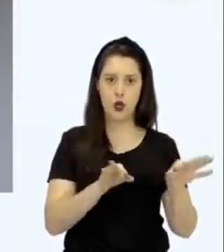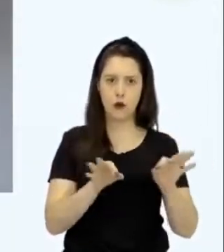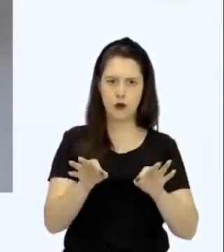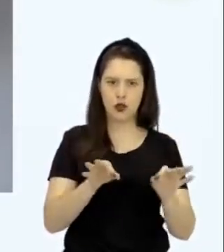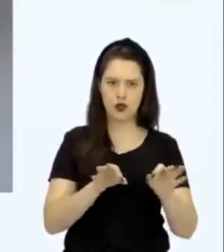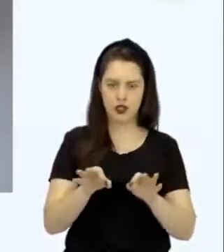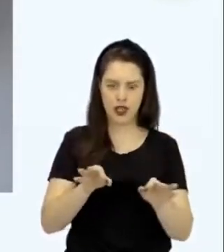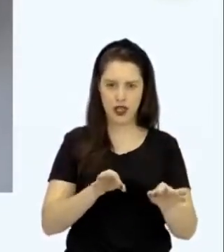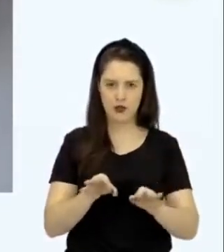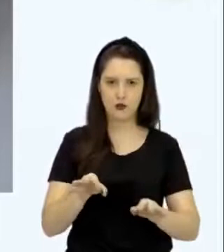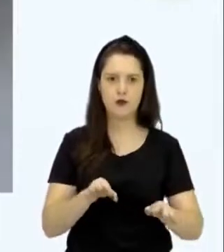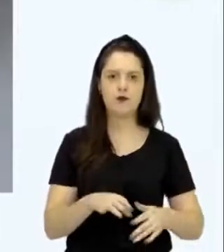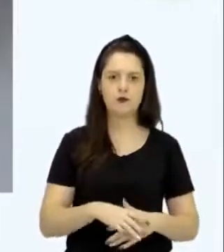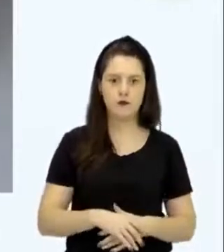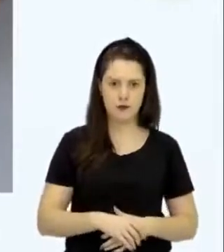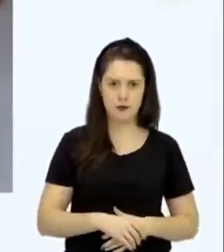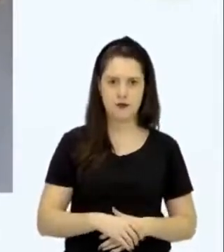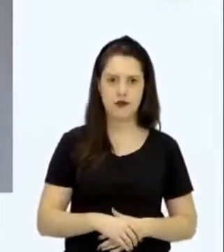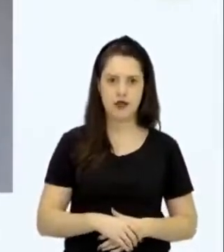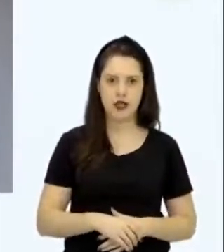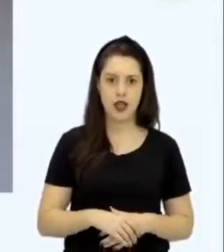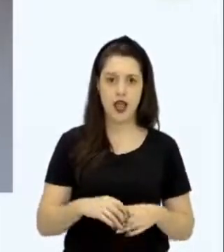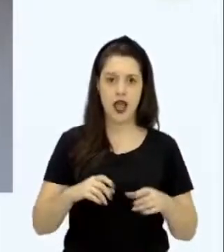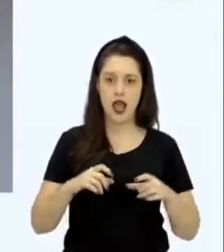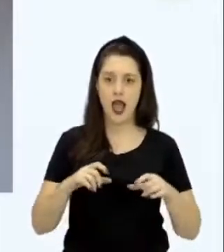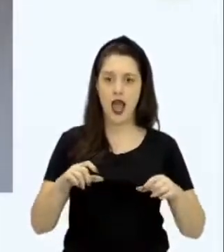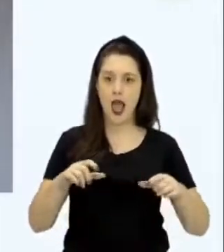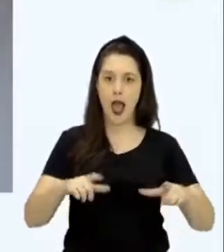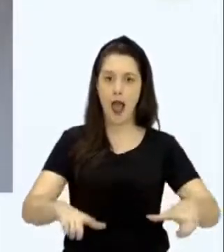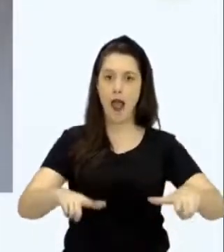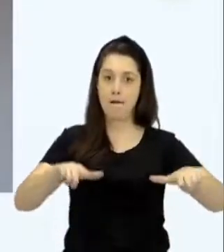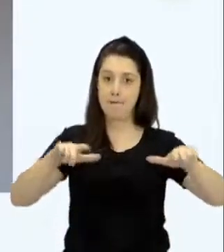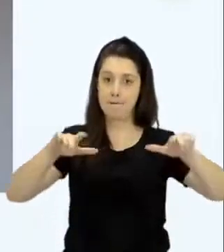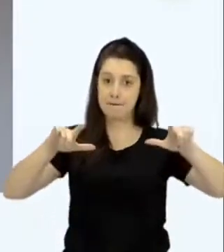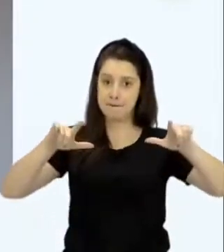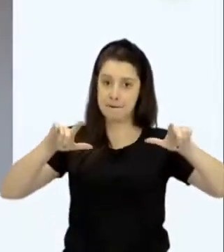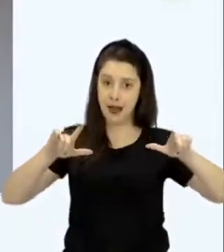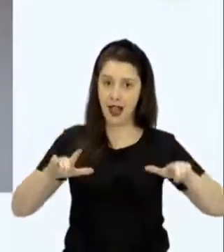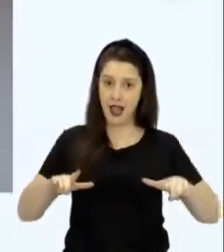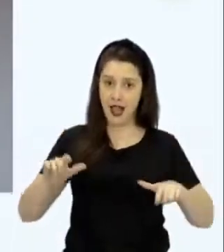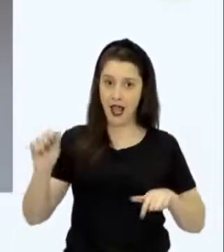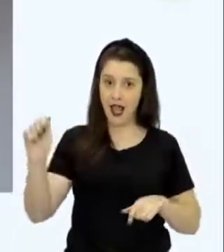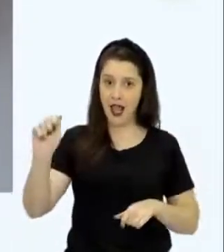Tinkercad, a placa do Arduino Uno